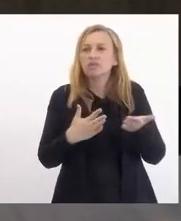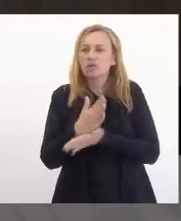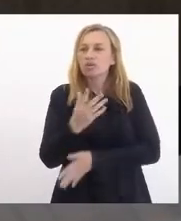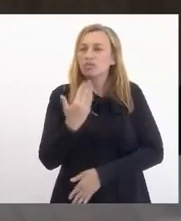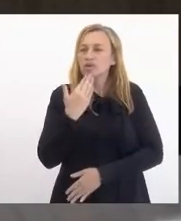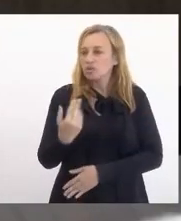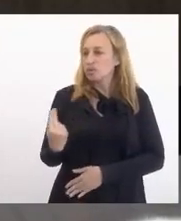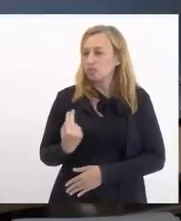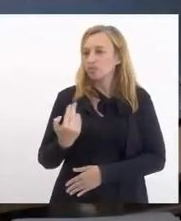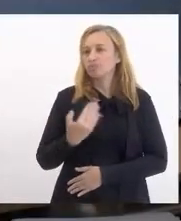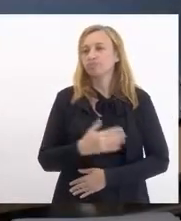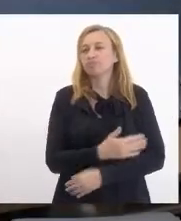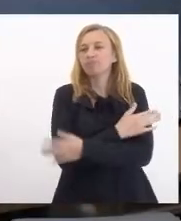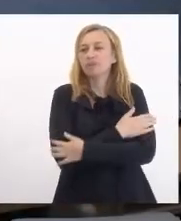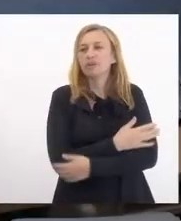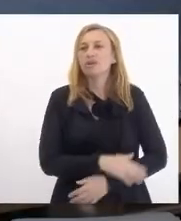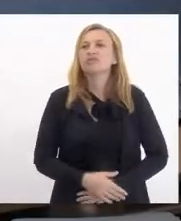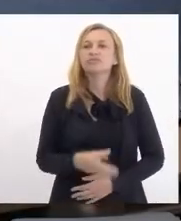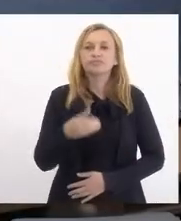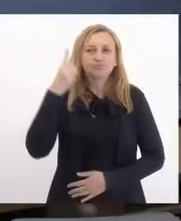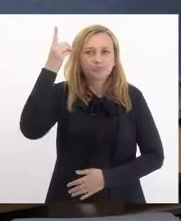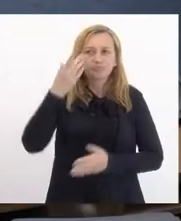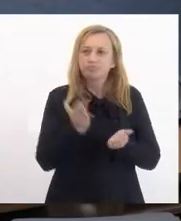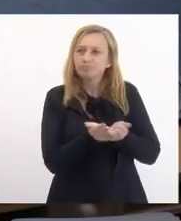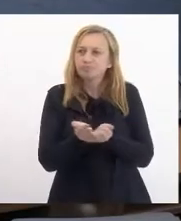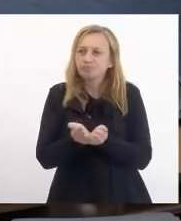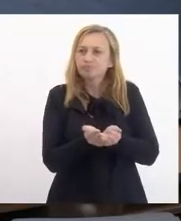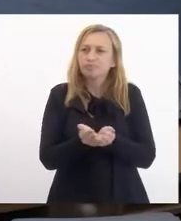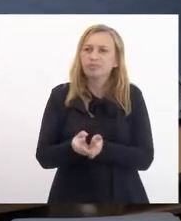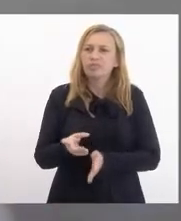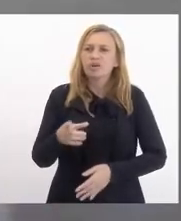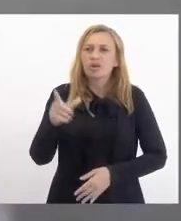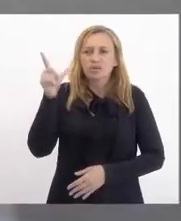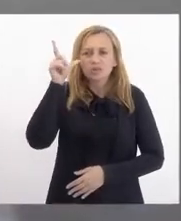consultoria. Um abraço. Deputado Bebeto. Lucinha.